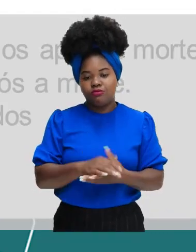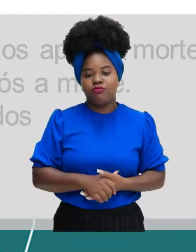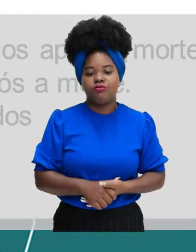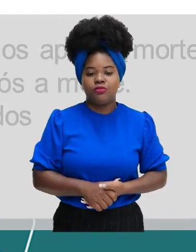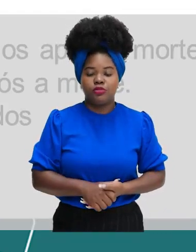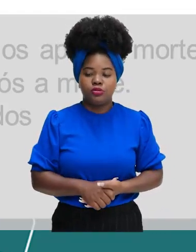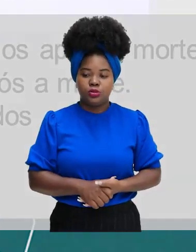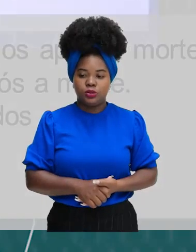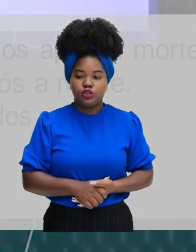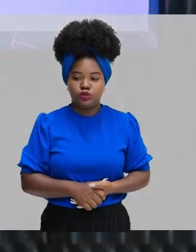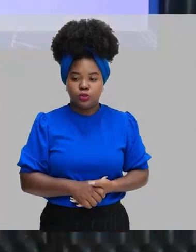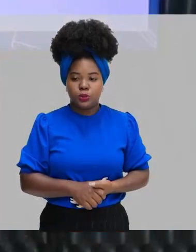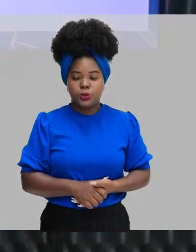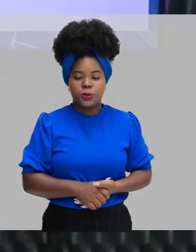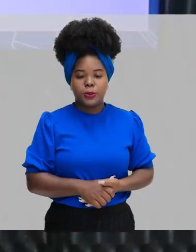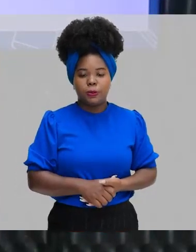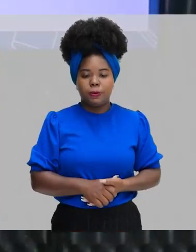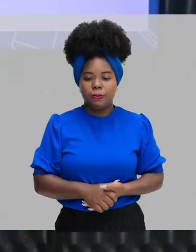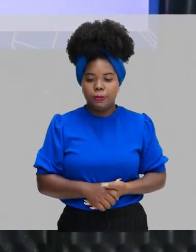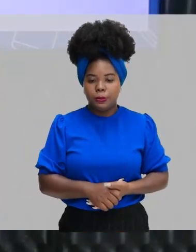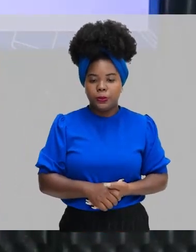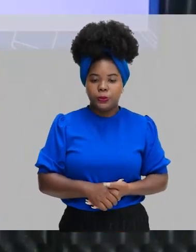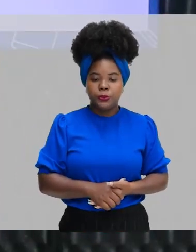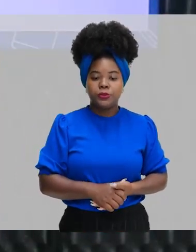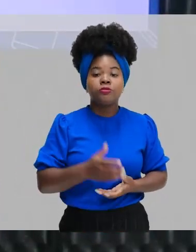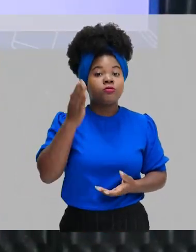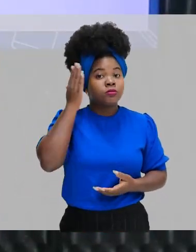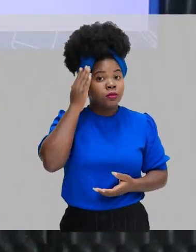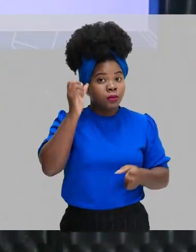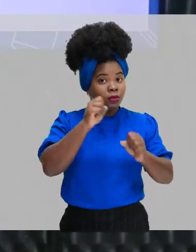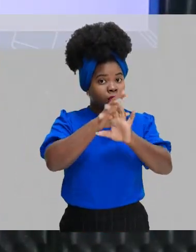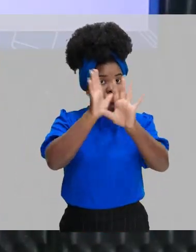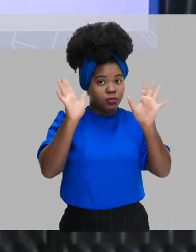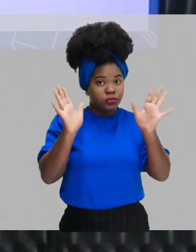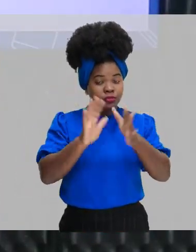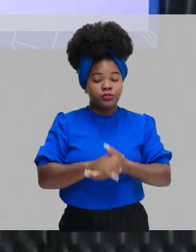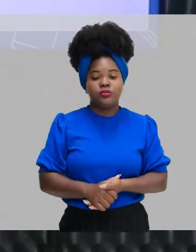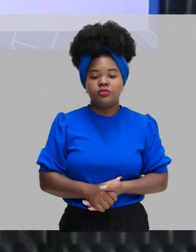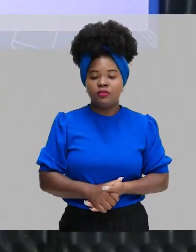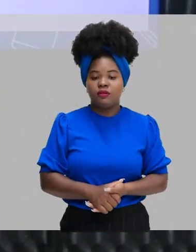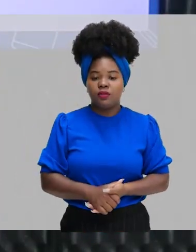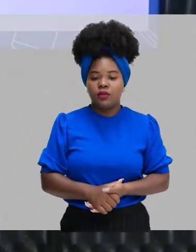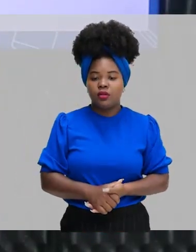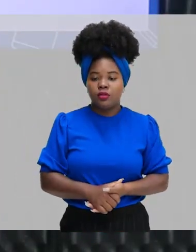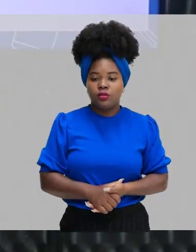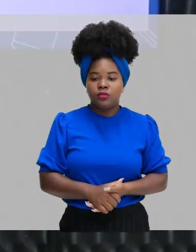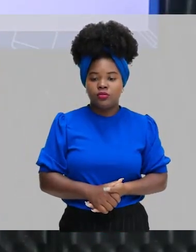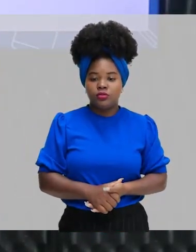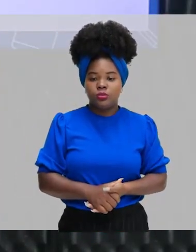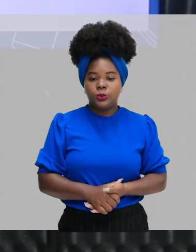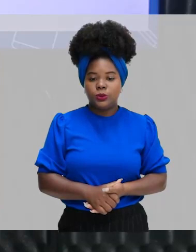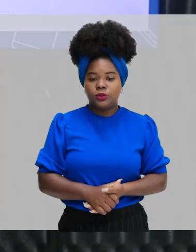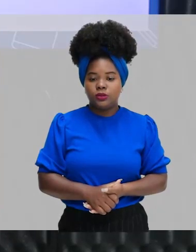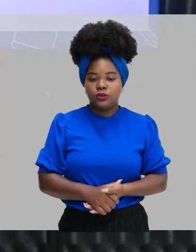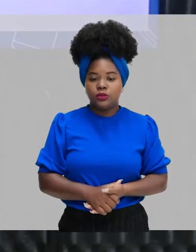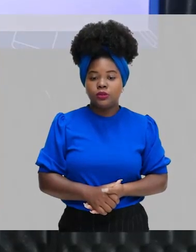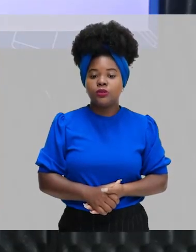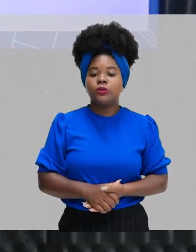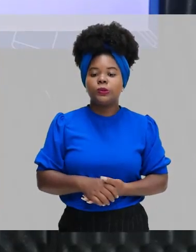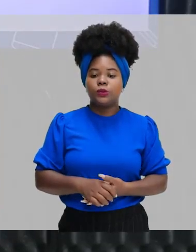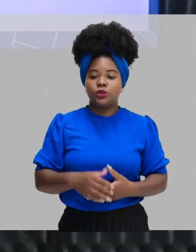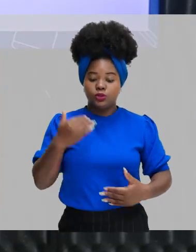anos vamos lá vamos vamos entender enquanto o organismo né está